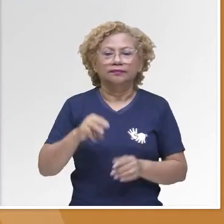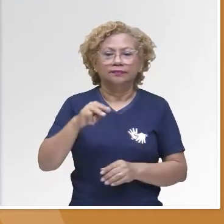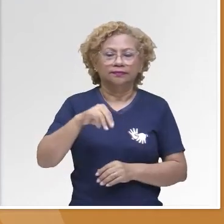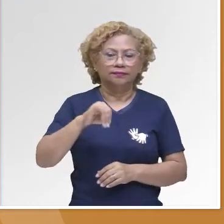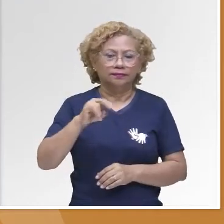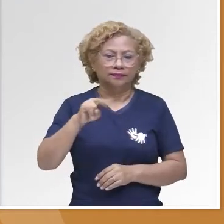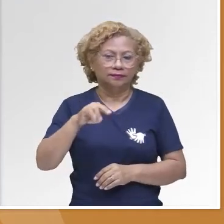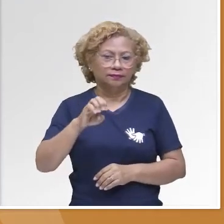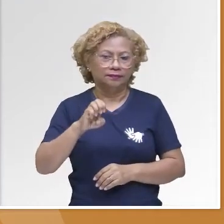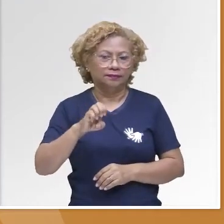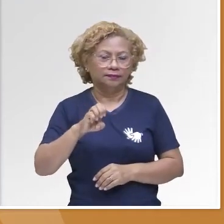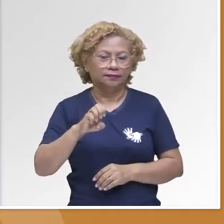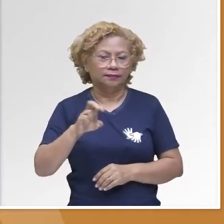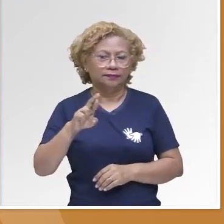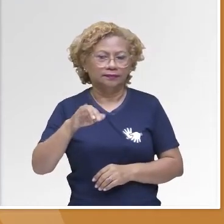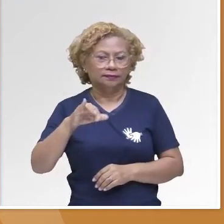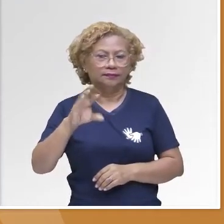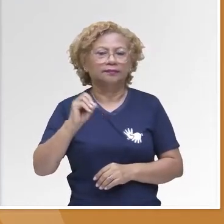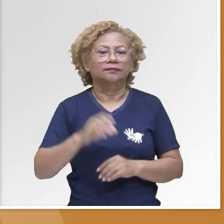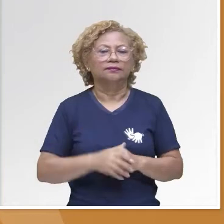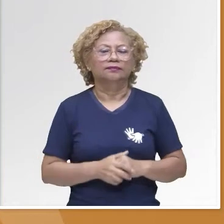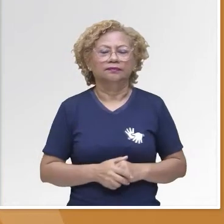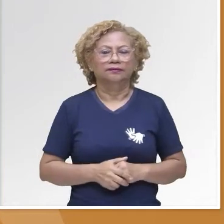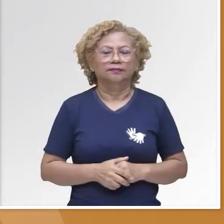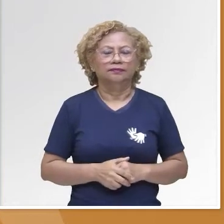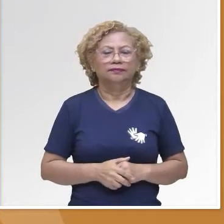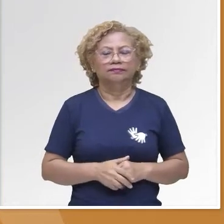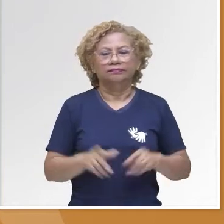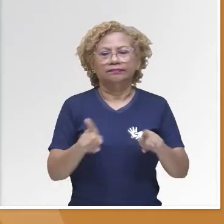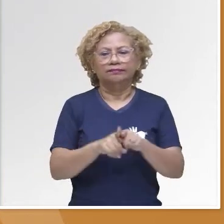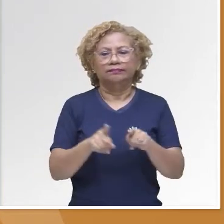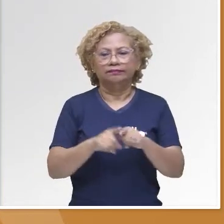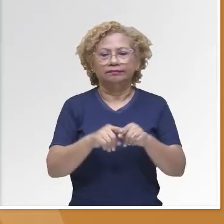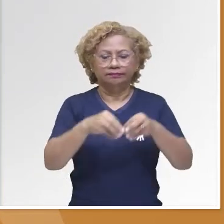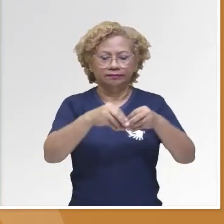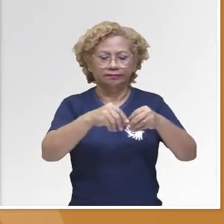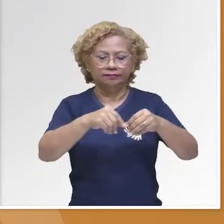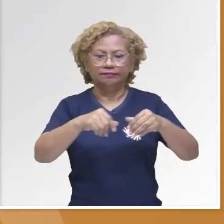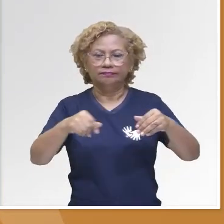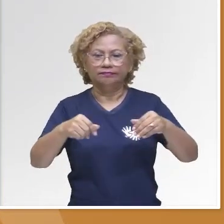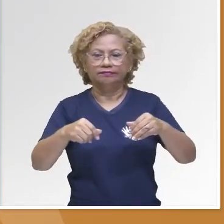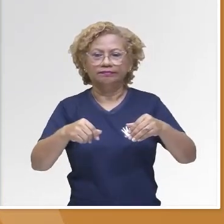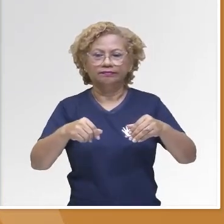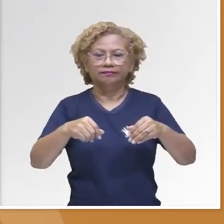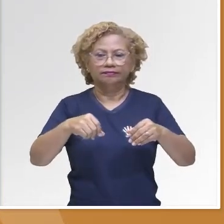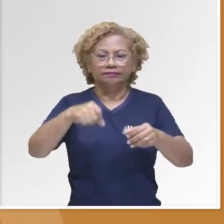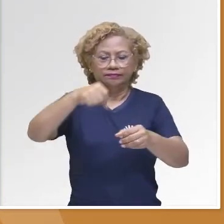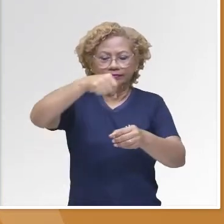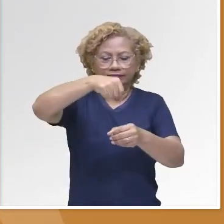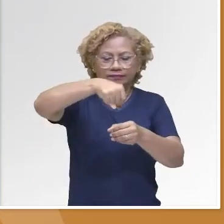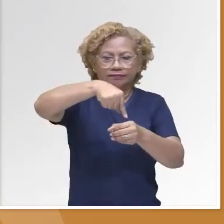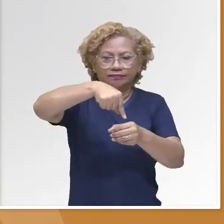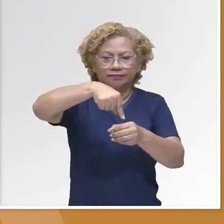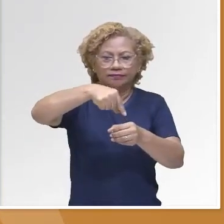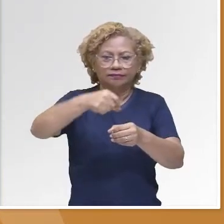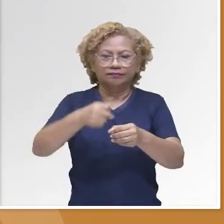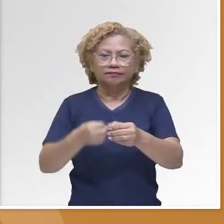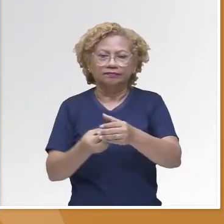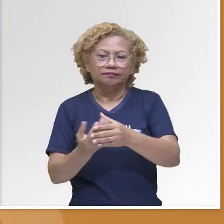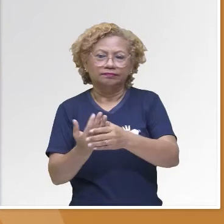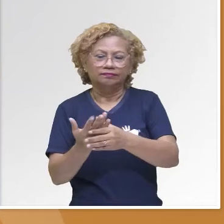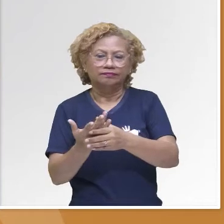extraídos e solo relativamente menos fértil do que outras áreas dentro do